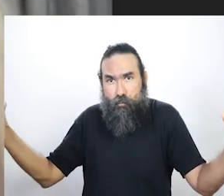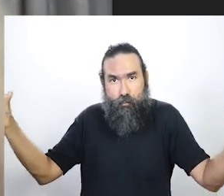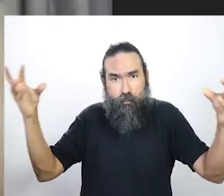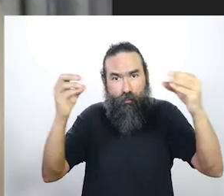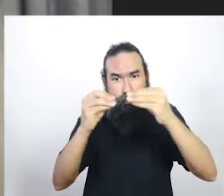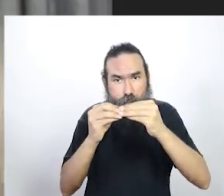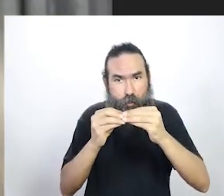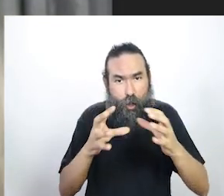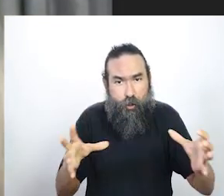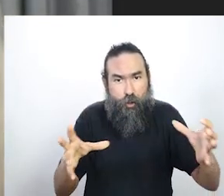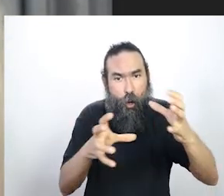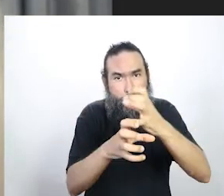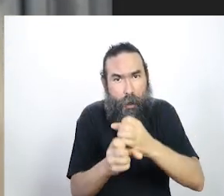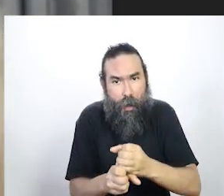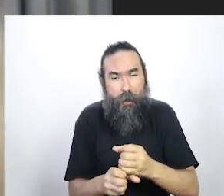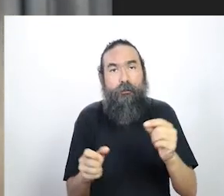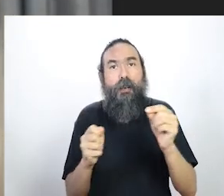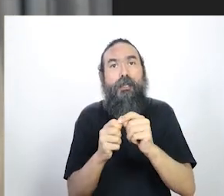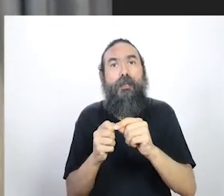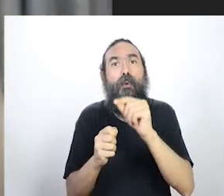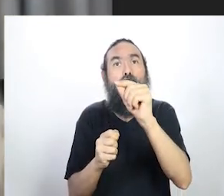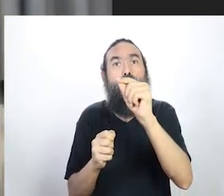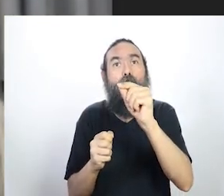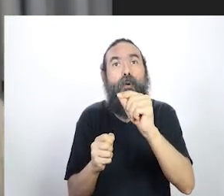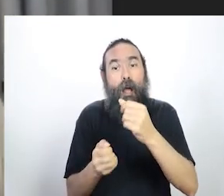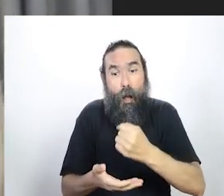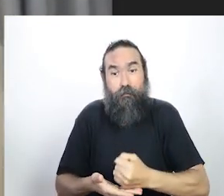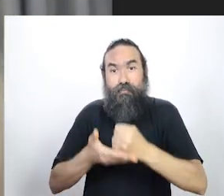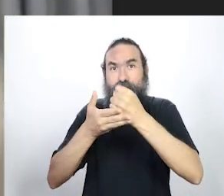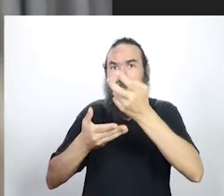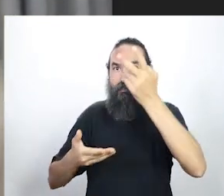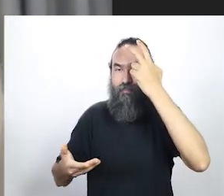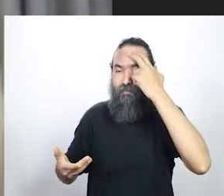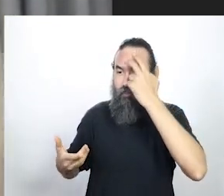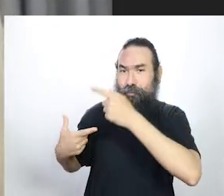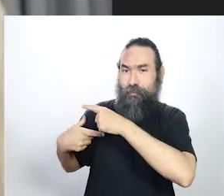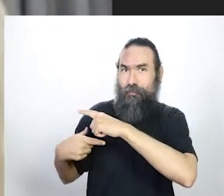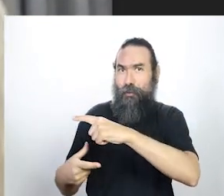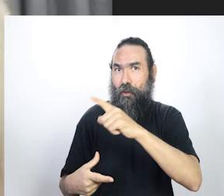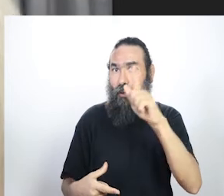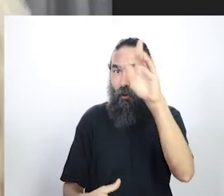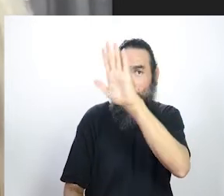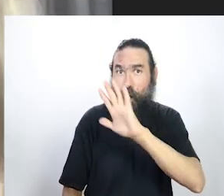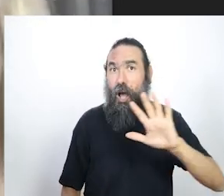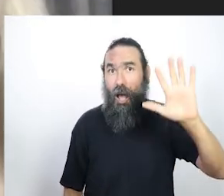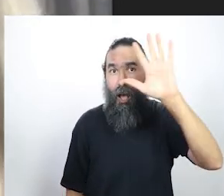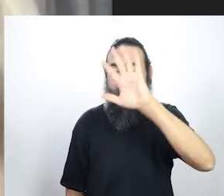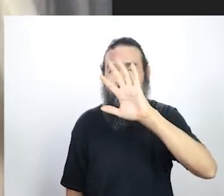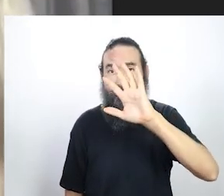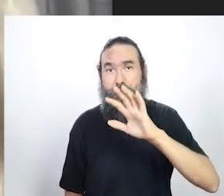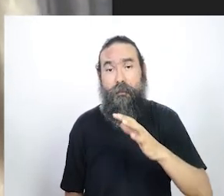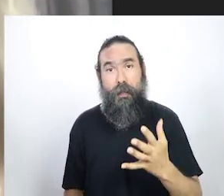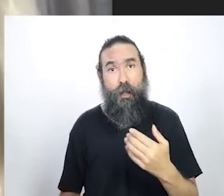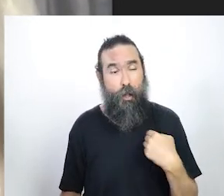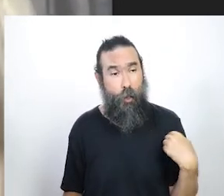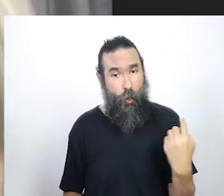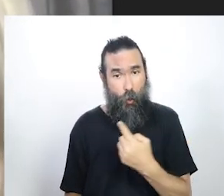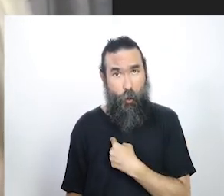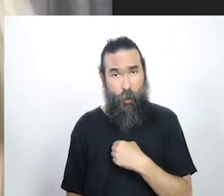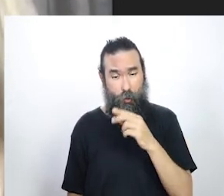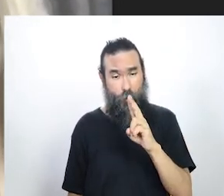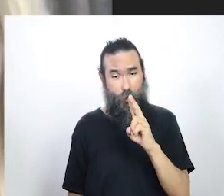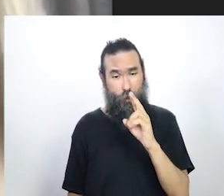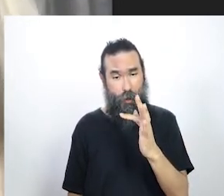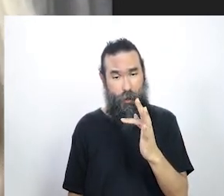de ensino superior de Goiás, formando uma rede de cultura Goiás. E, paralelo a isso, nós, o Centro Cultural